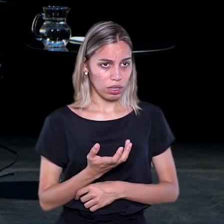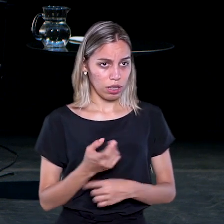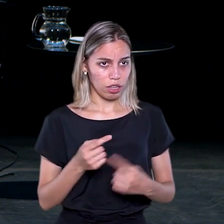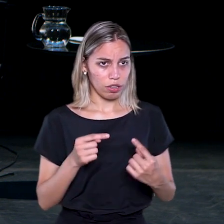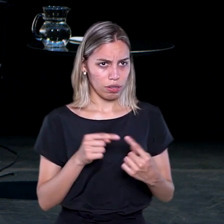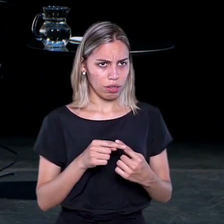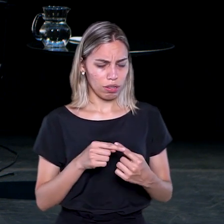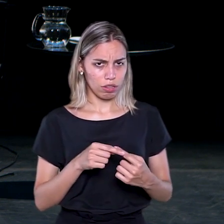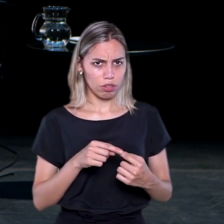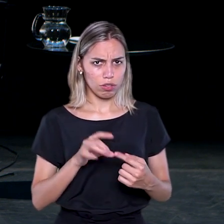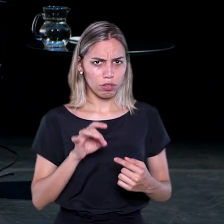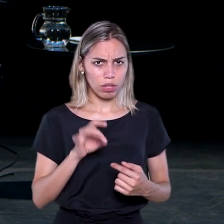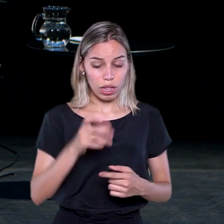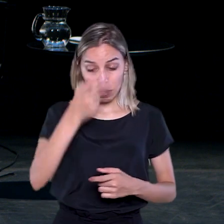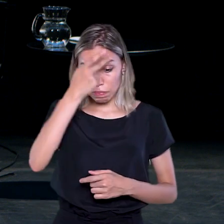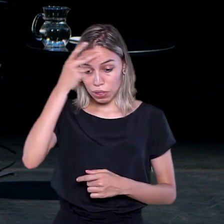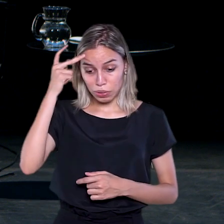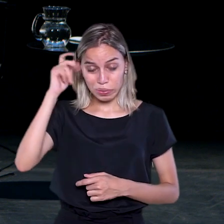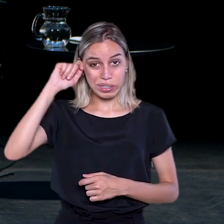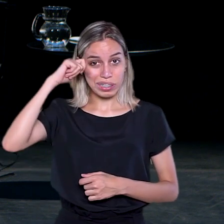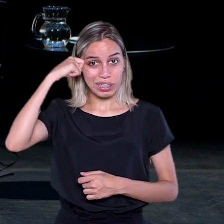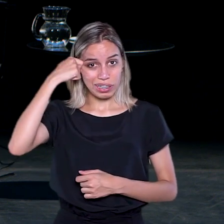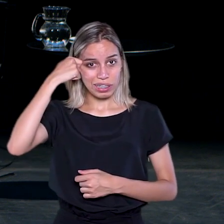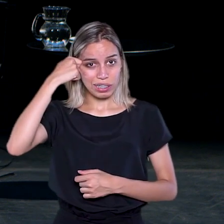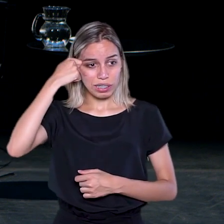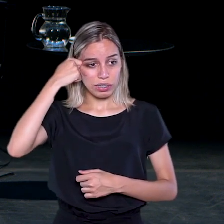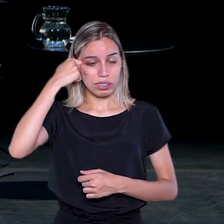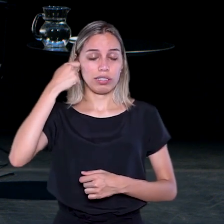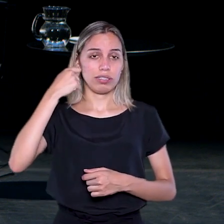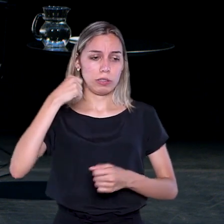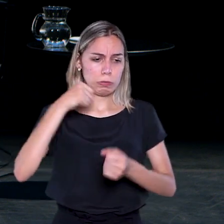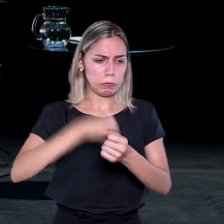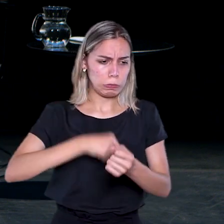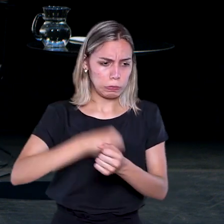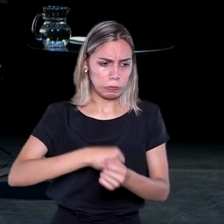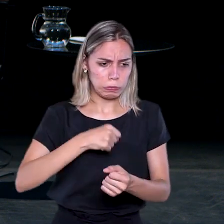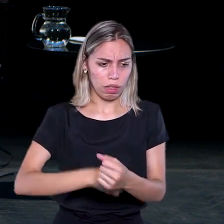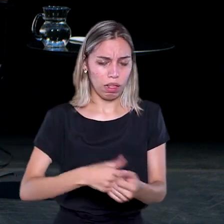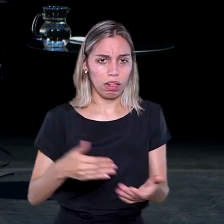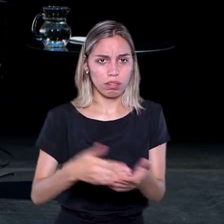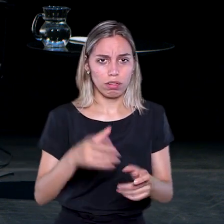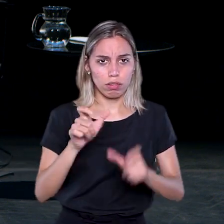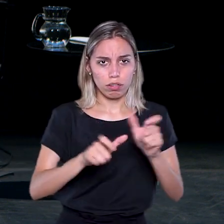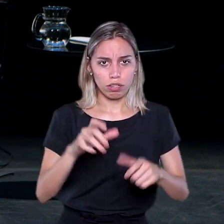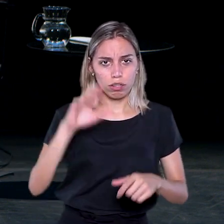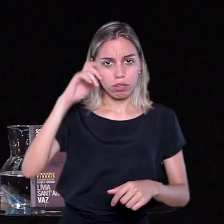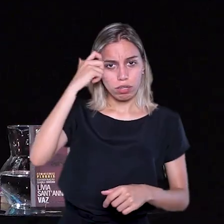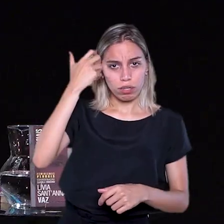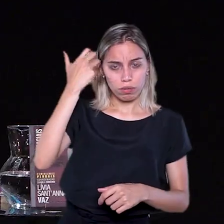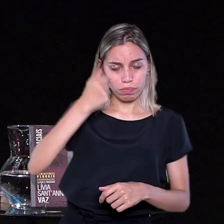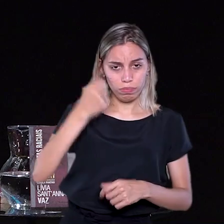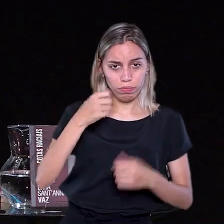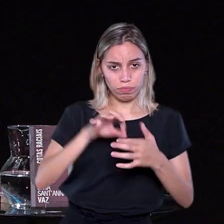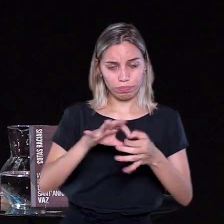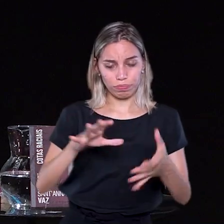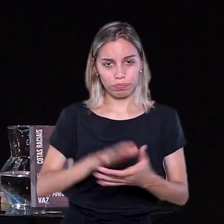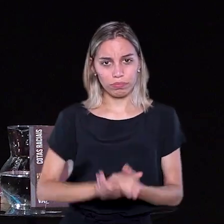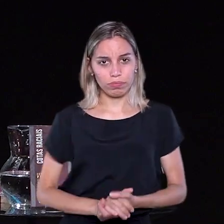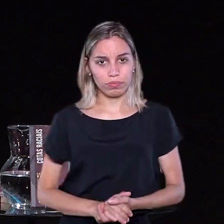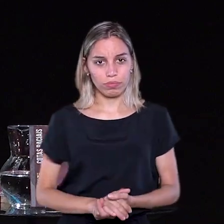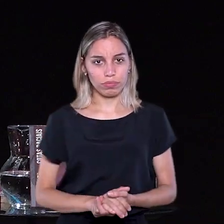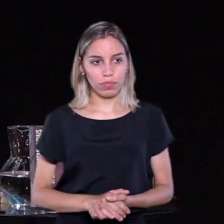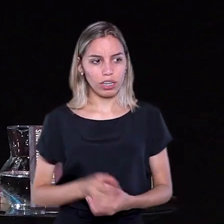muita luta, sangue e suor do povo negro, nada foi benesse. Mas são concessões milimétricas, que não vão nos permitir uma